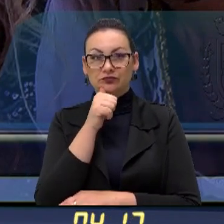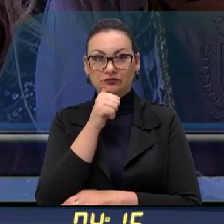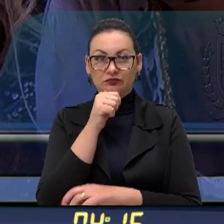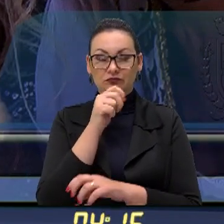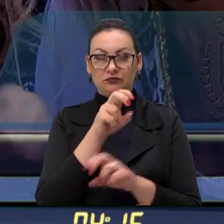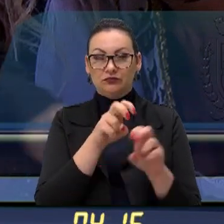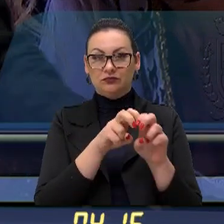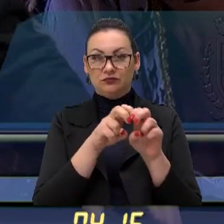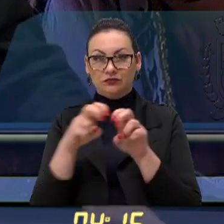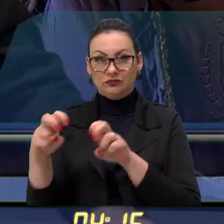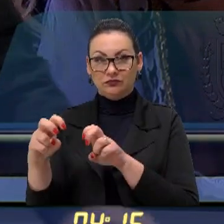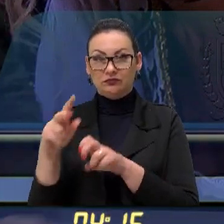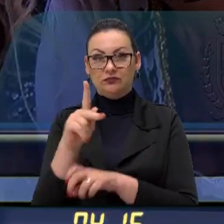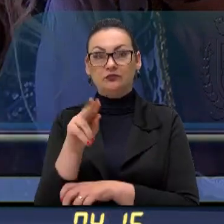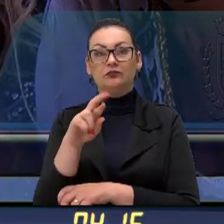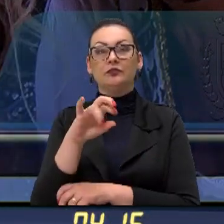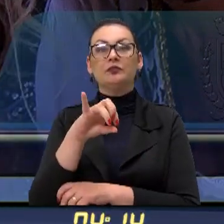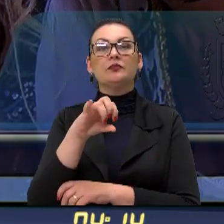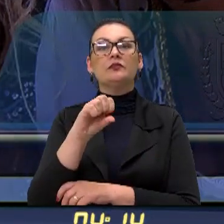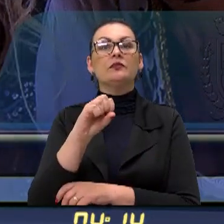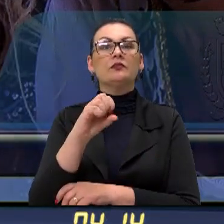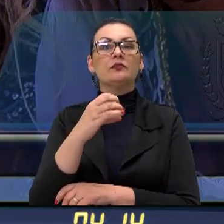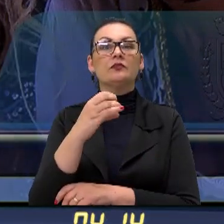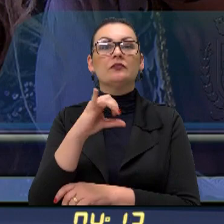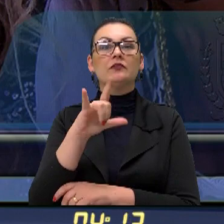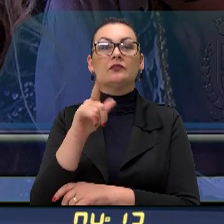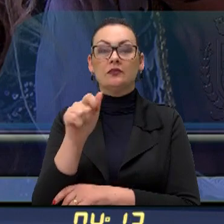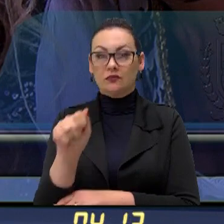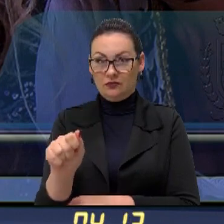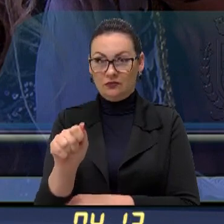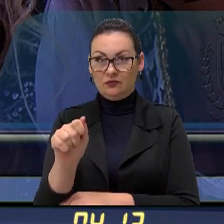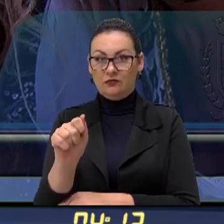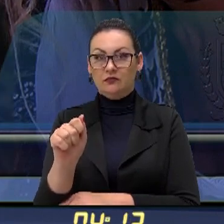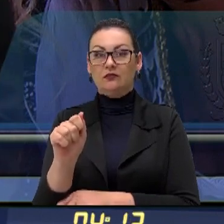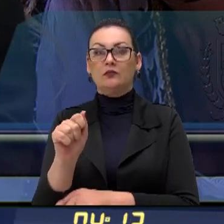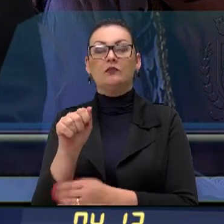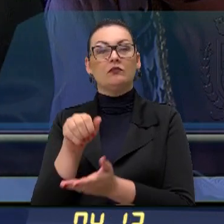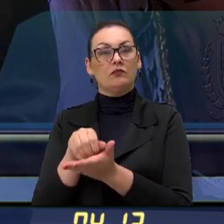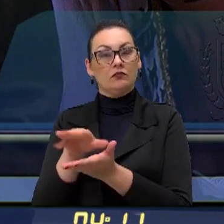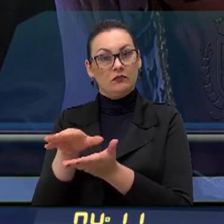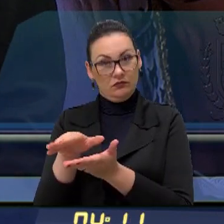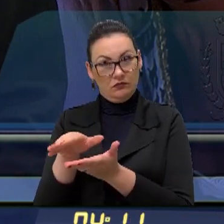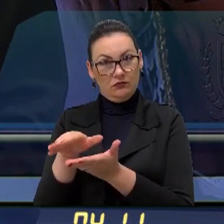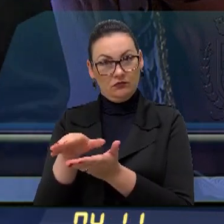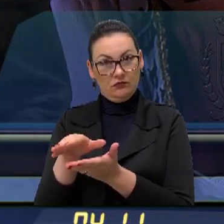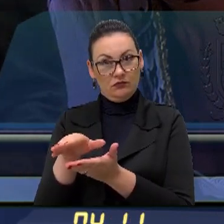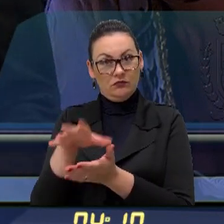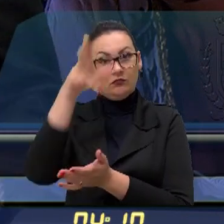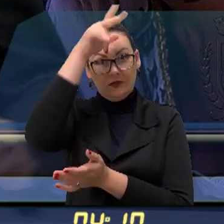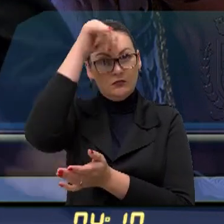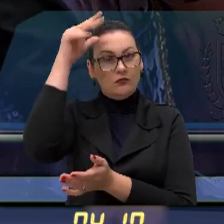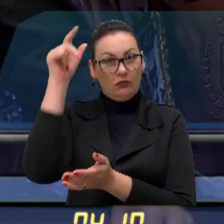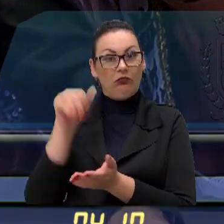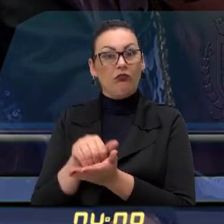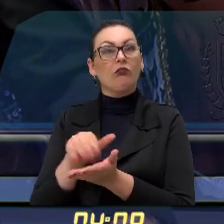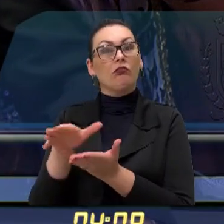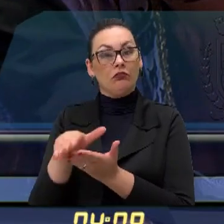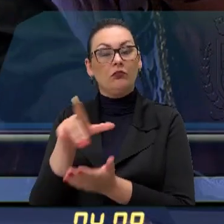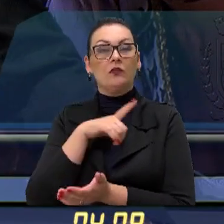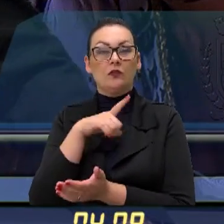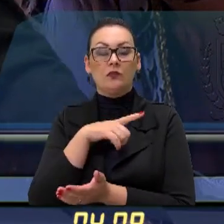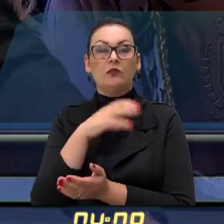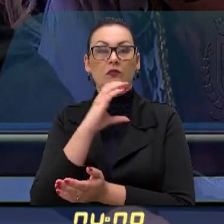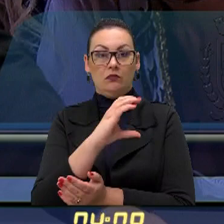lado, a Priscila Fremen, ela foi posta para a rua da prefeitura, que tinha um cargo de